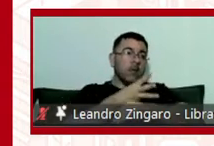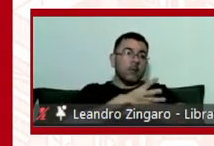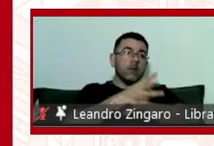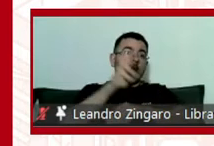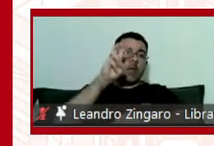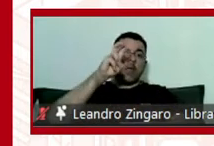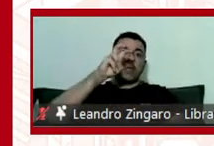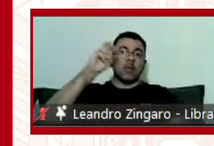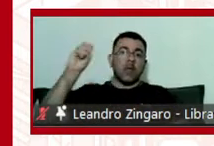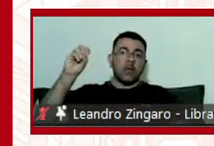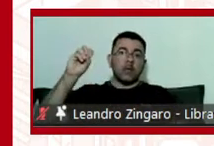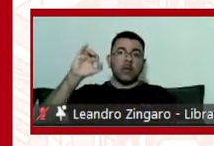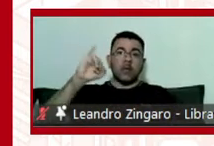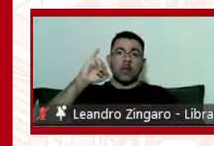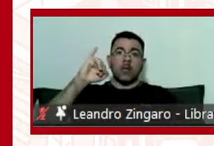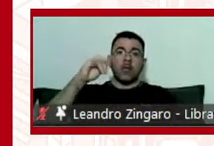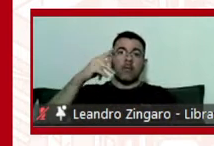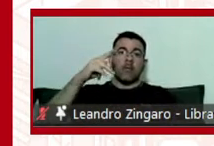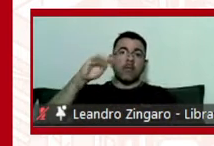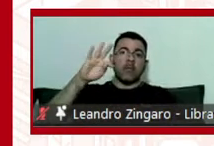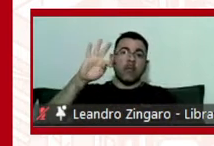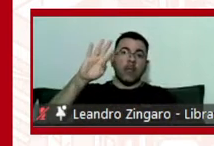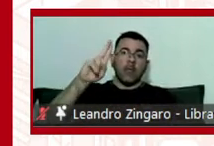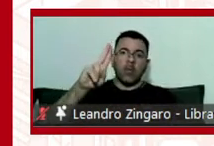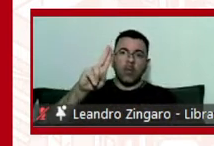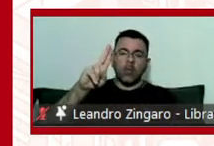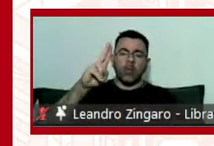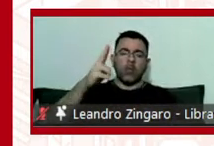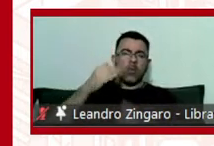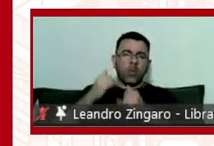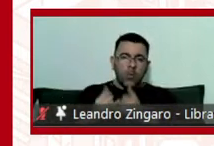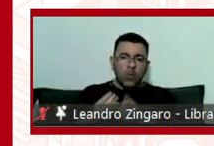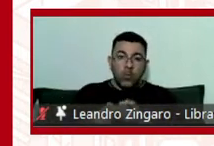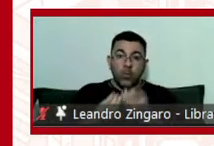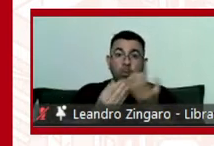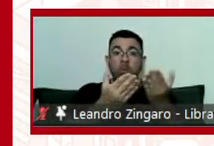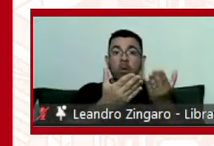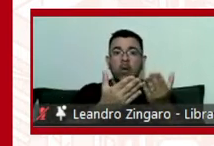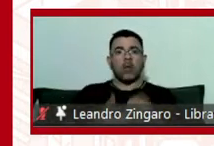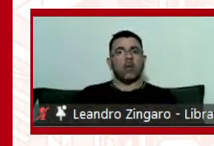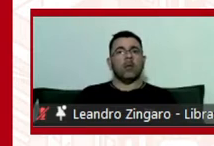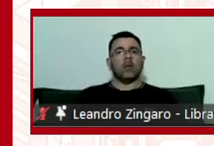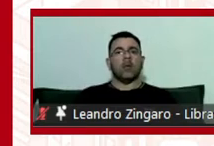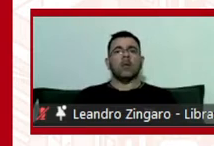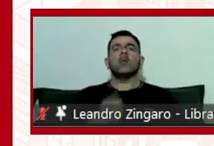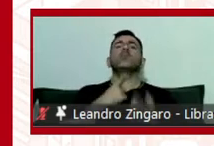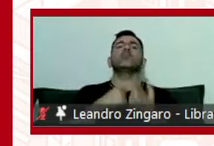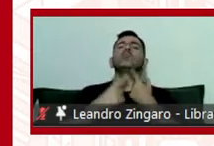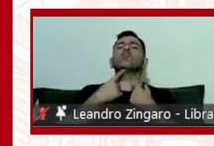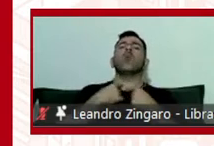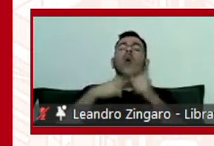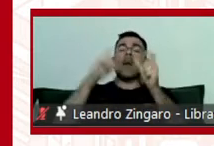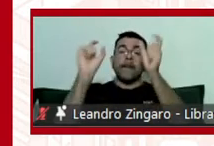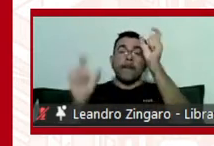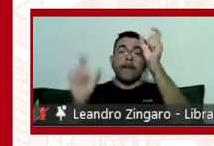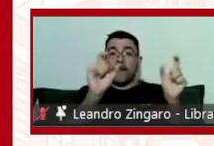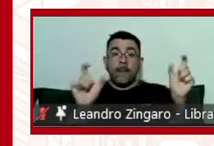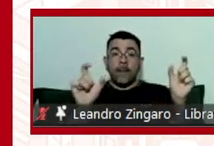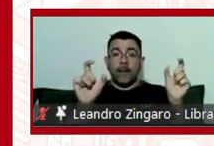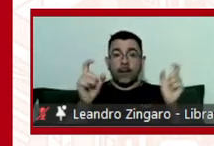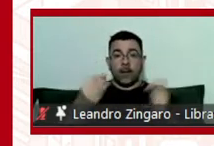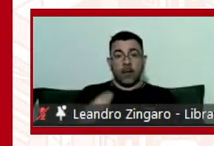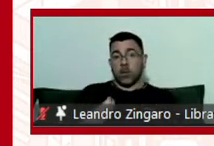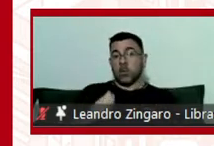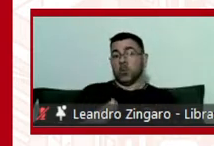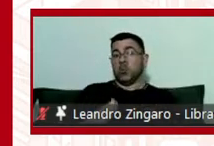seu IPTU né então a gente tá antecipando aos eh aos desejos do cidadão e agora a gente entrou com a jornada da vida que a gente